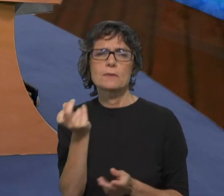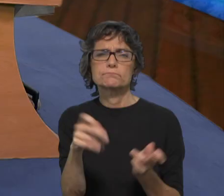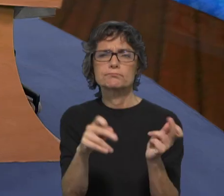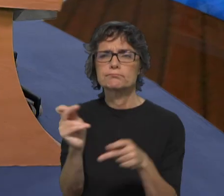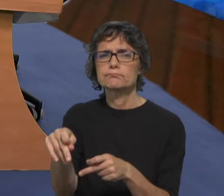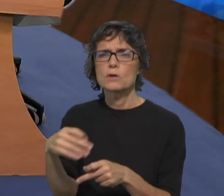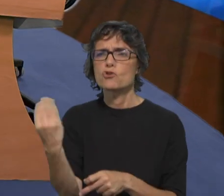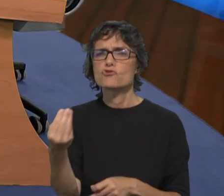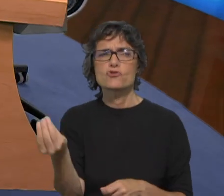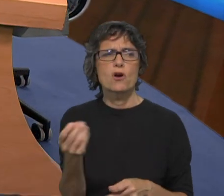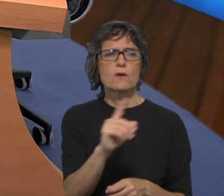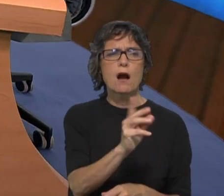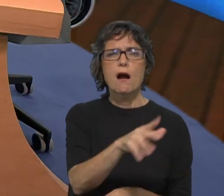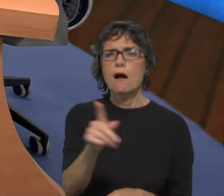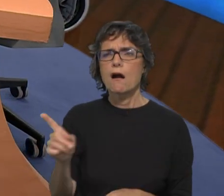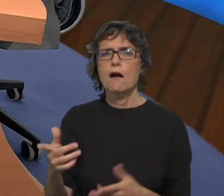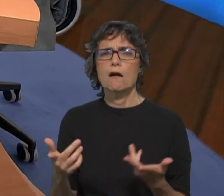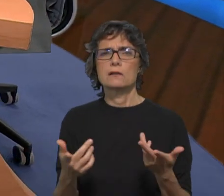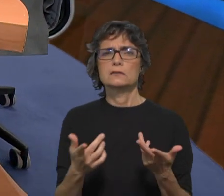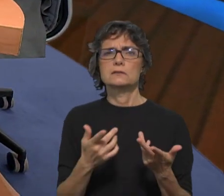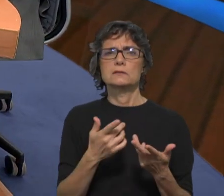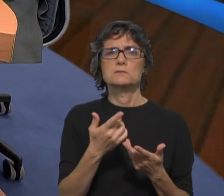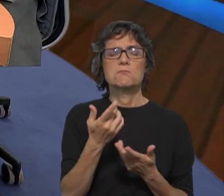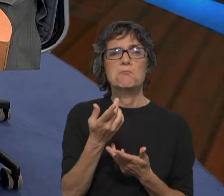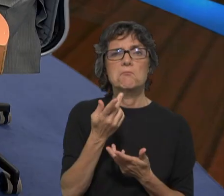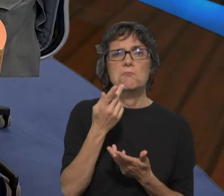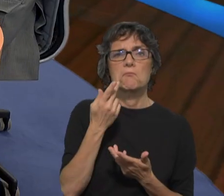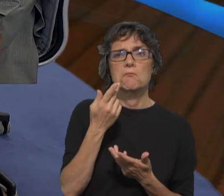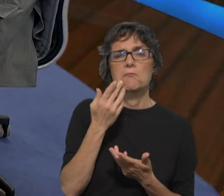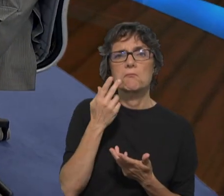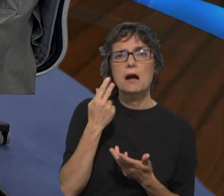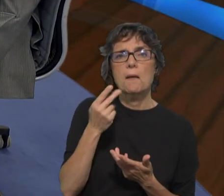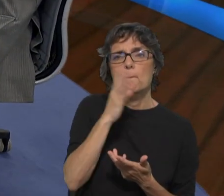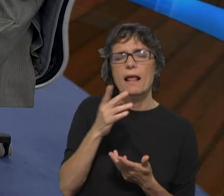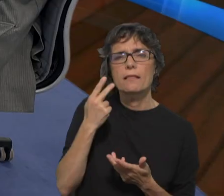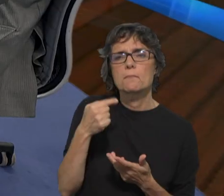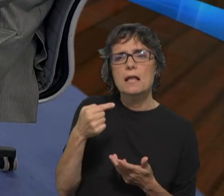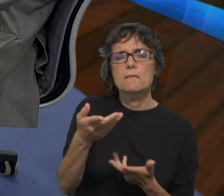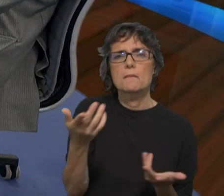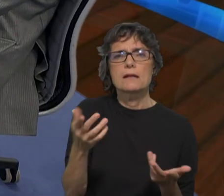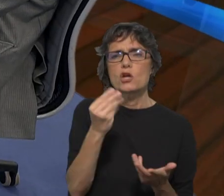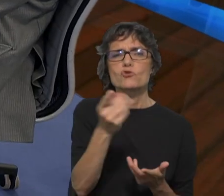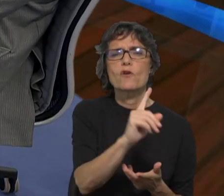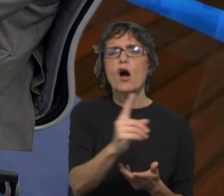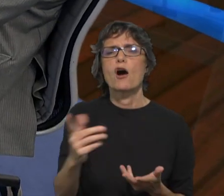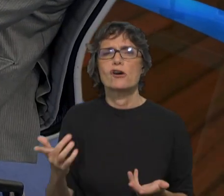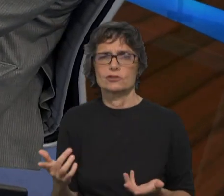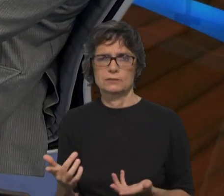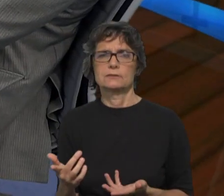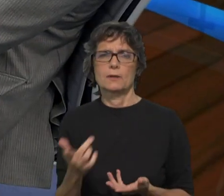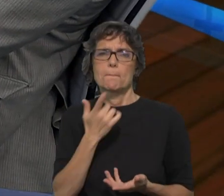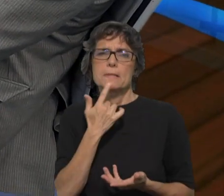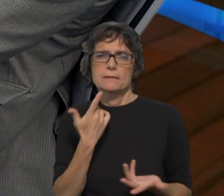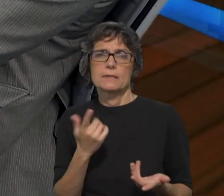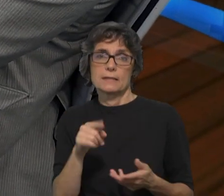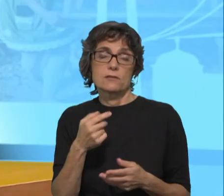os jovens, os locais que eles habitam, como é que a vida pulsa, não é? E para depois também poder dar uma